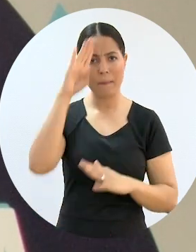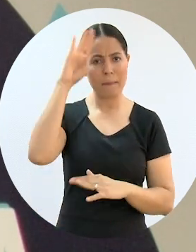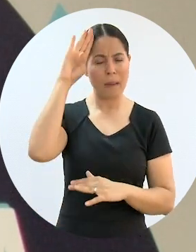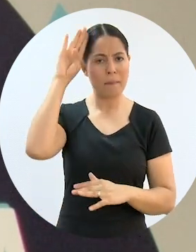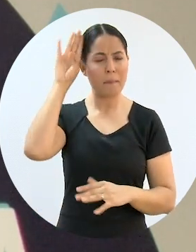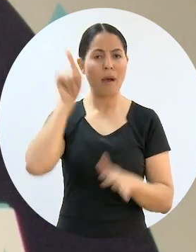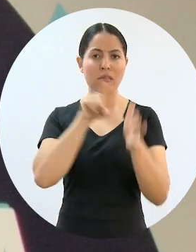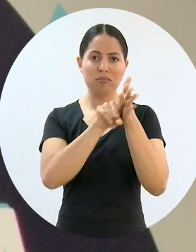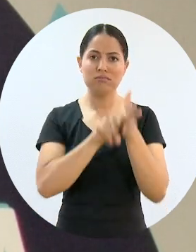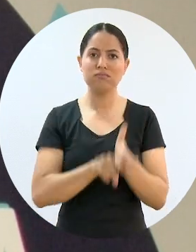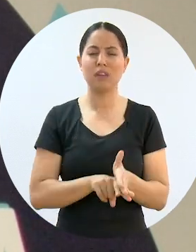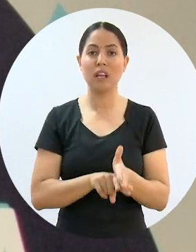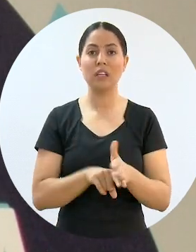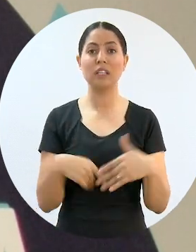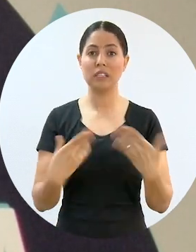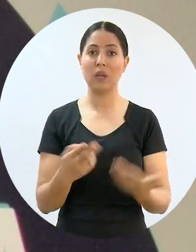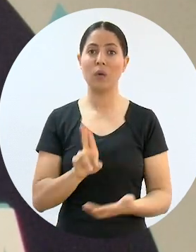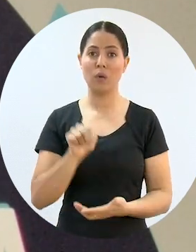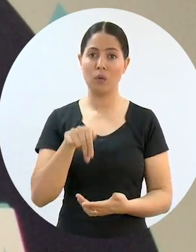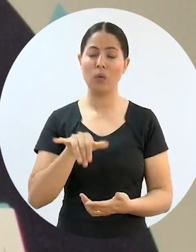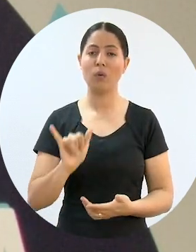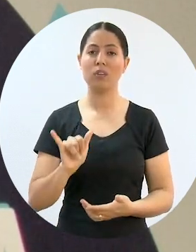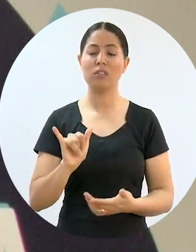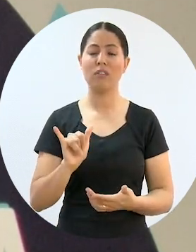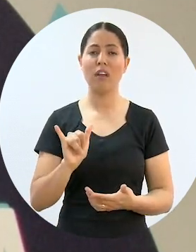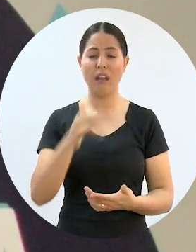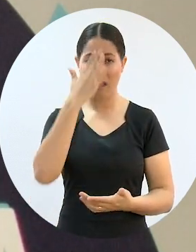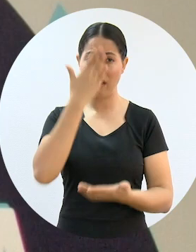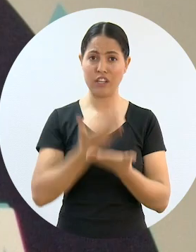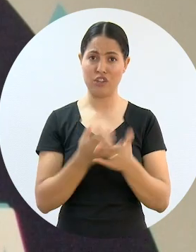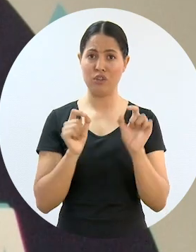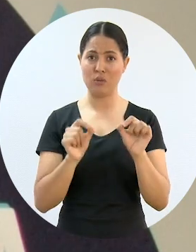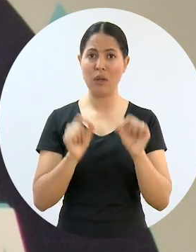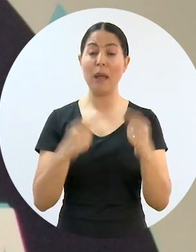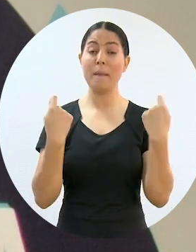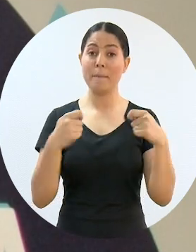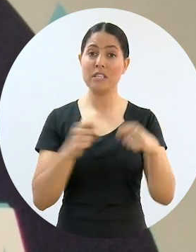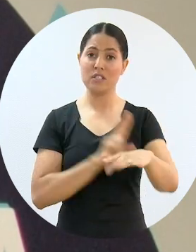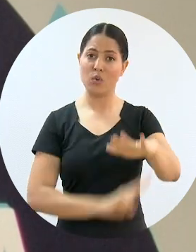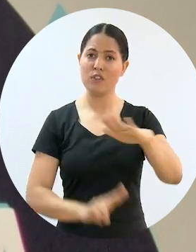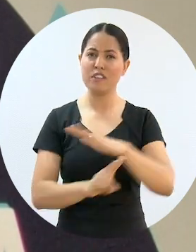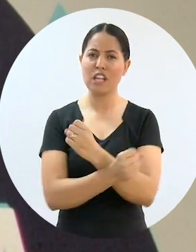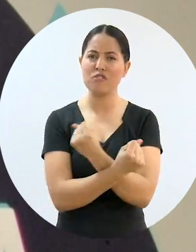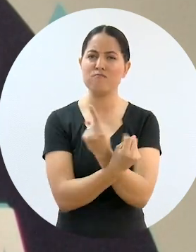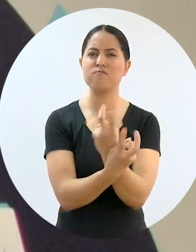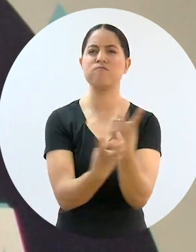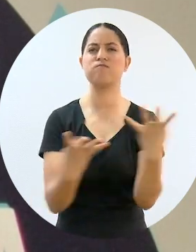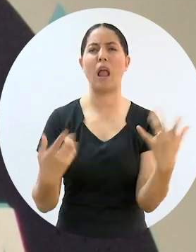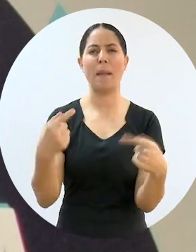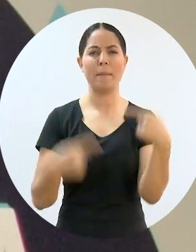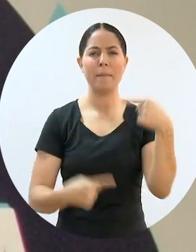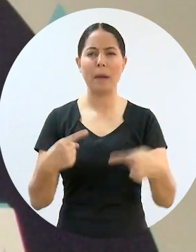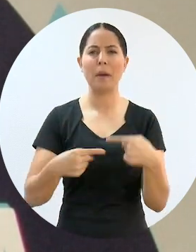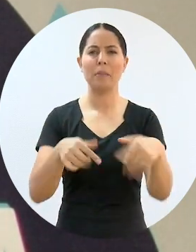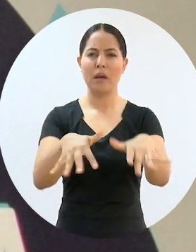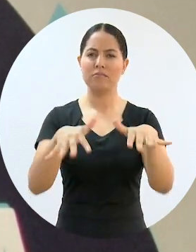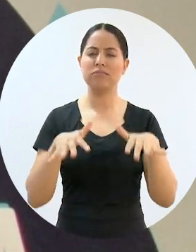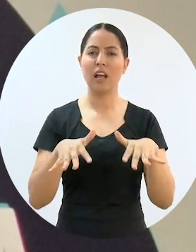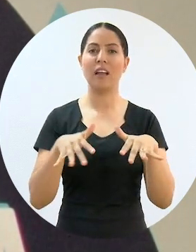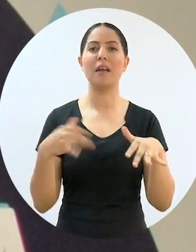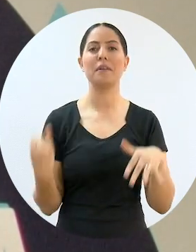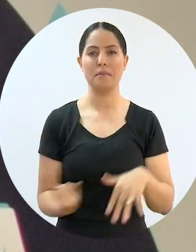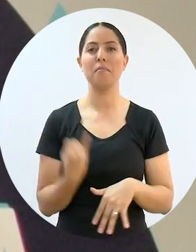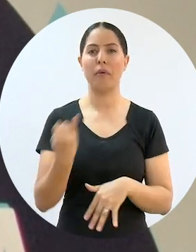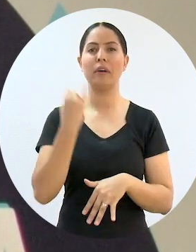das comunidades acadêmicas, e a UNE acredita que é com um mais amplo leque de instituições, de movimentos em defesa da educação e da